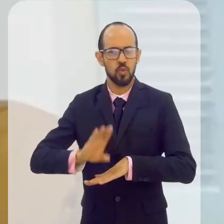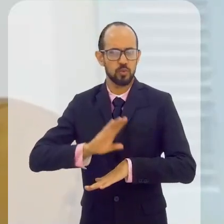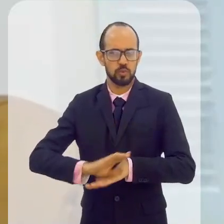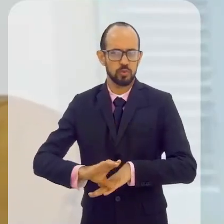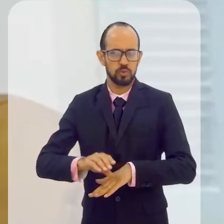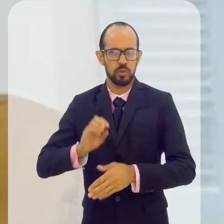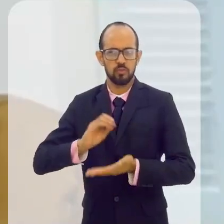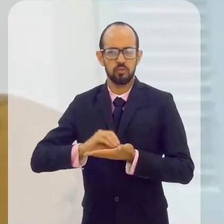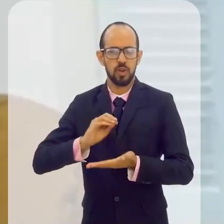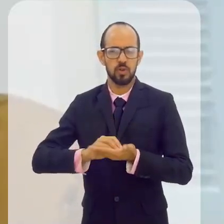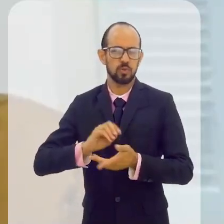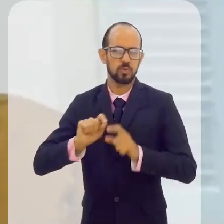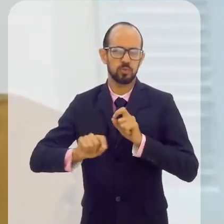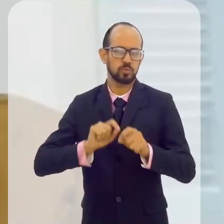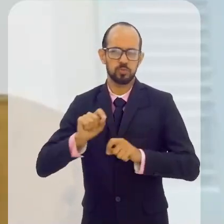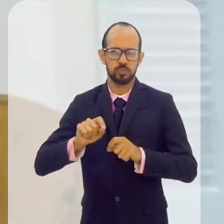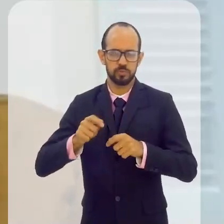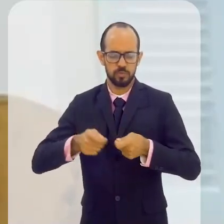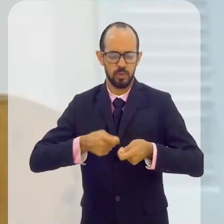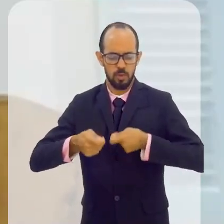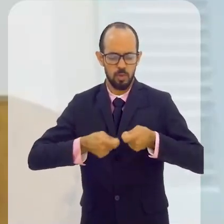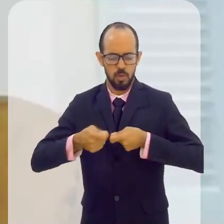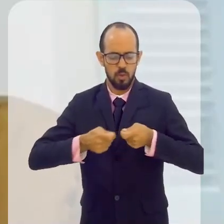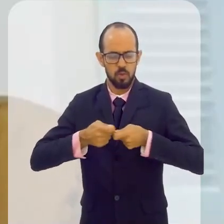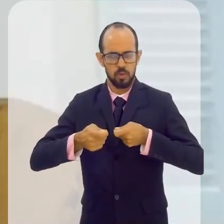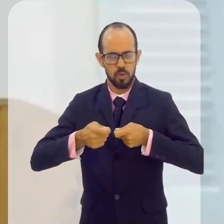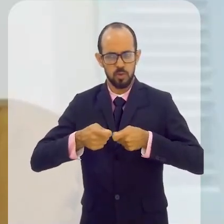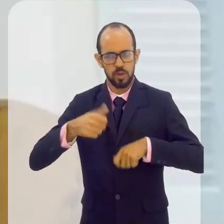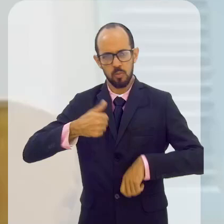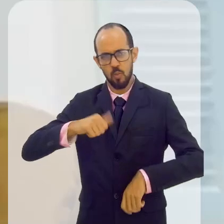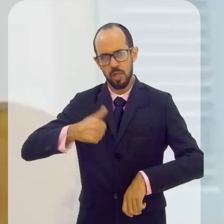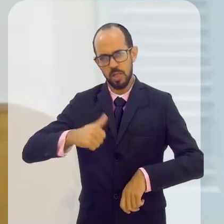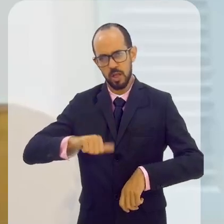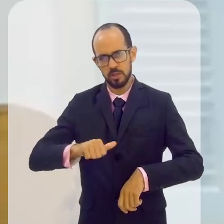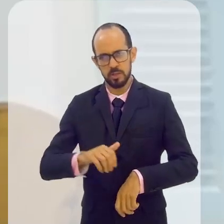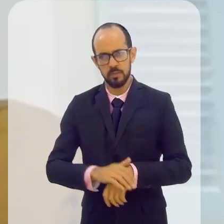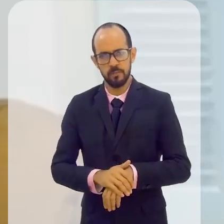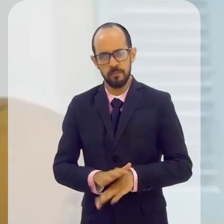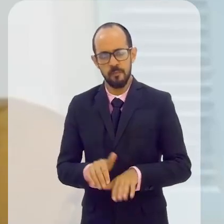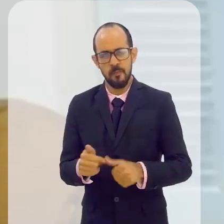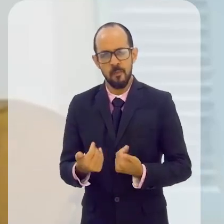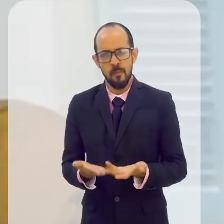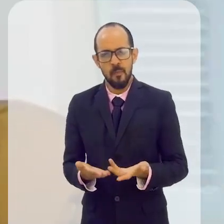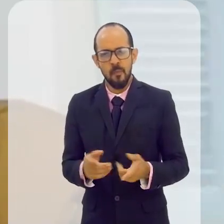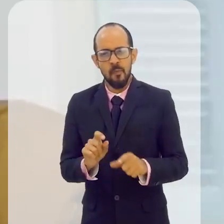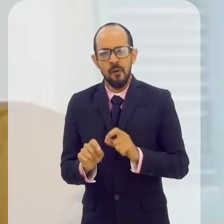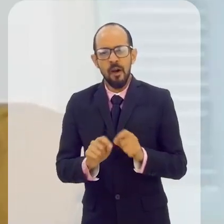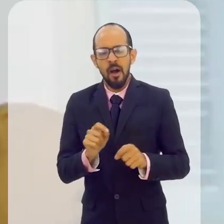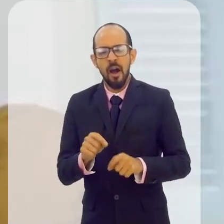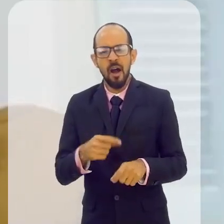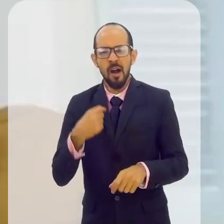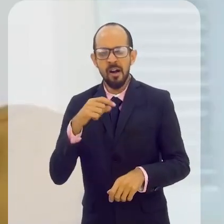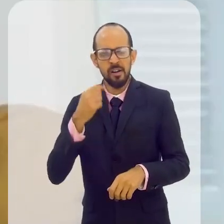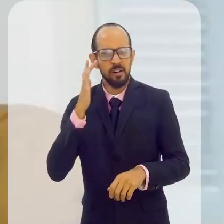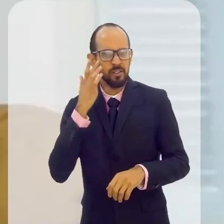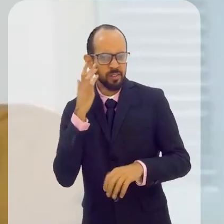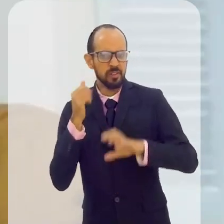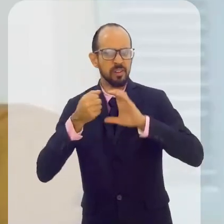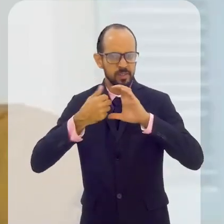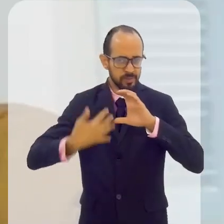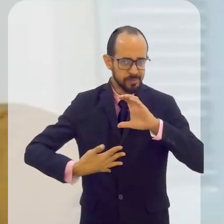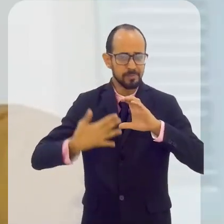que carecem da regulação da qualidade mesmo, né? Então, eu acho que são dois